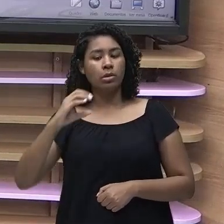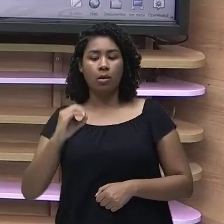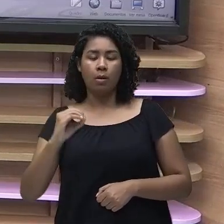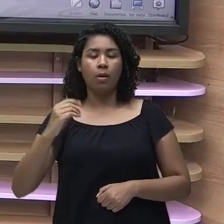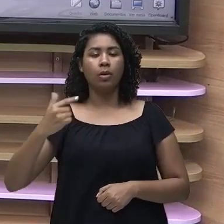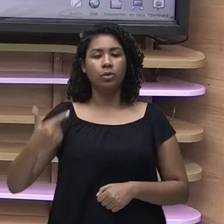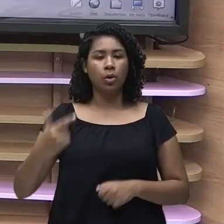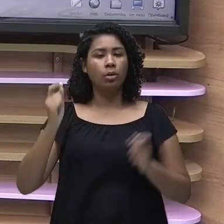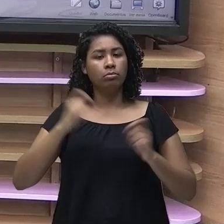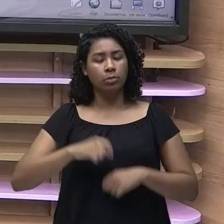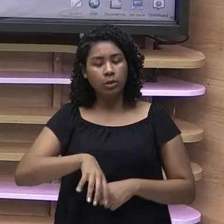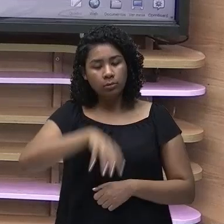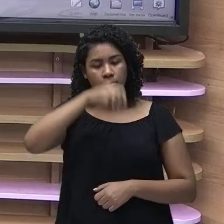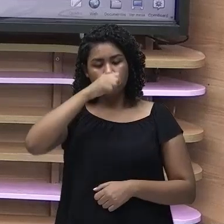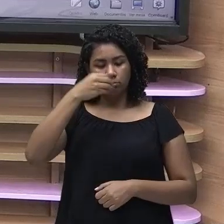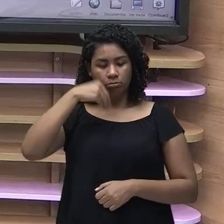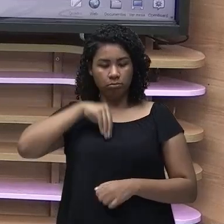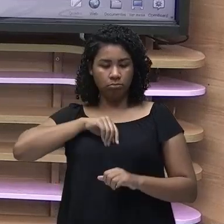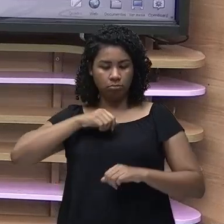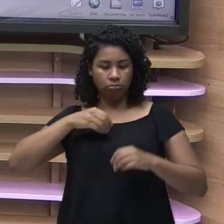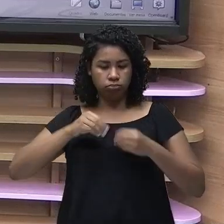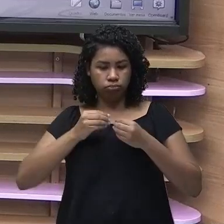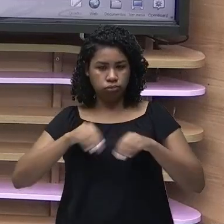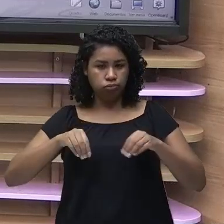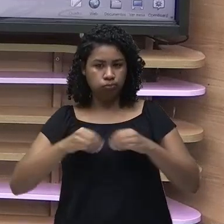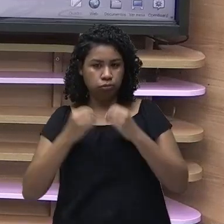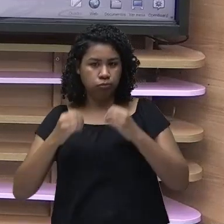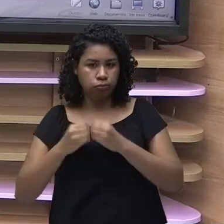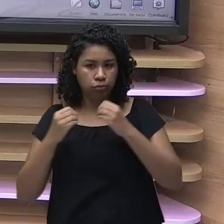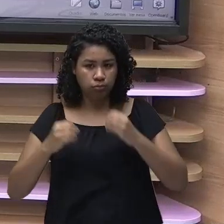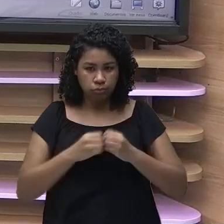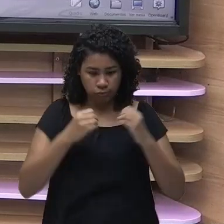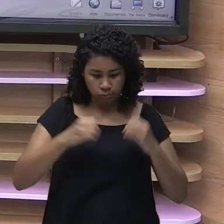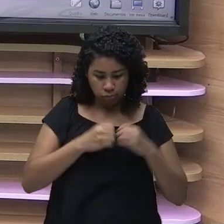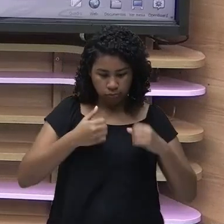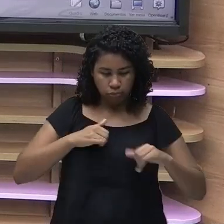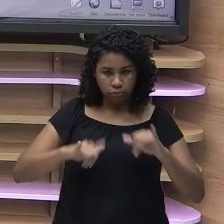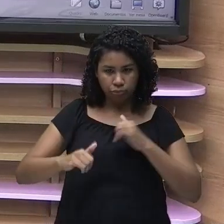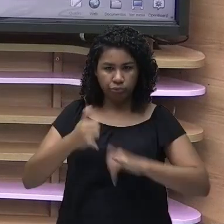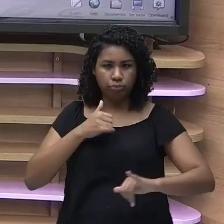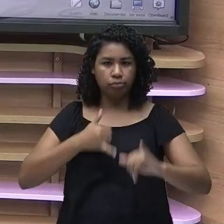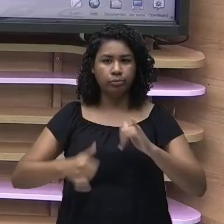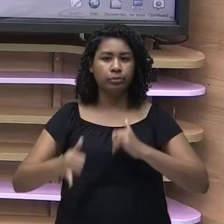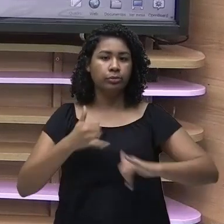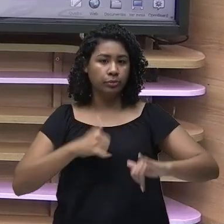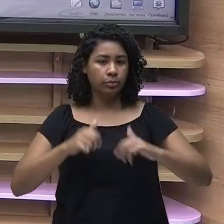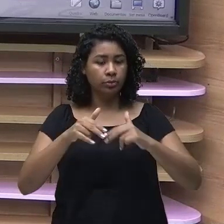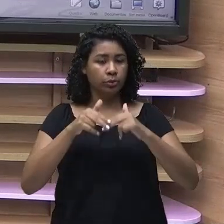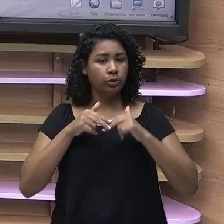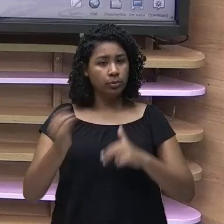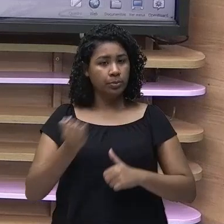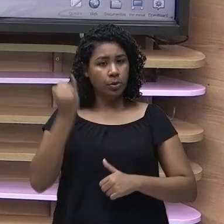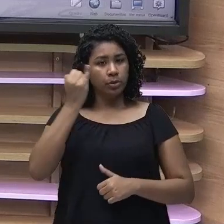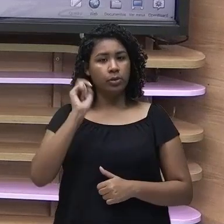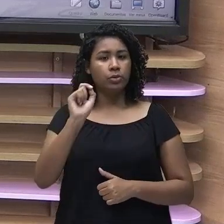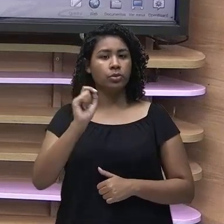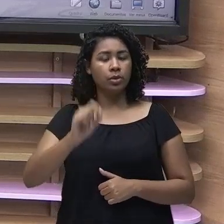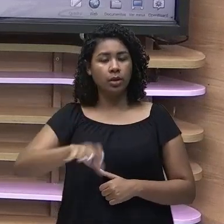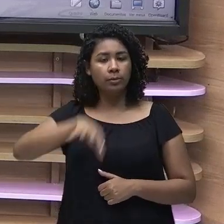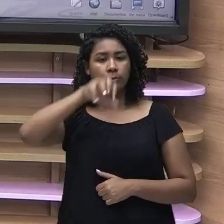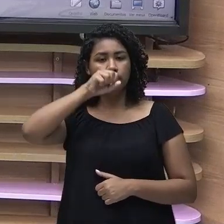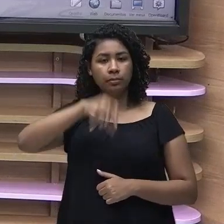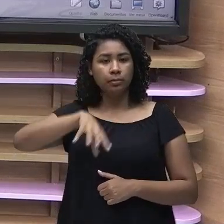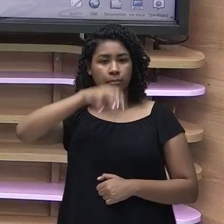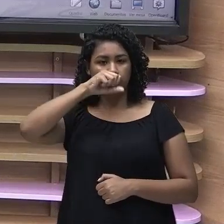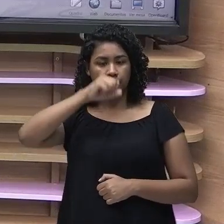para sua energia, né, para o seu metabolismo. Então, a gente precisa respirar esse oxigênio, tá? Então, a gente já conhece o oxigênio.